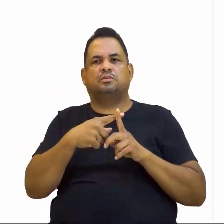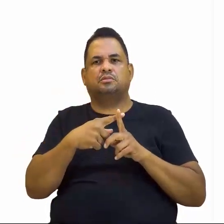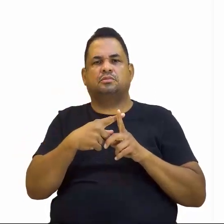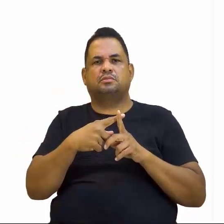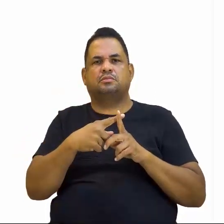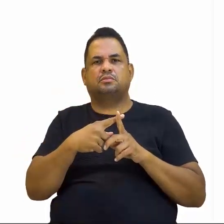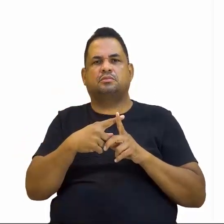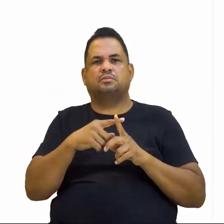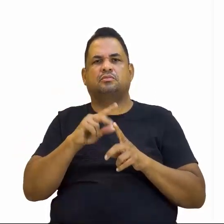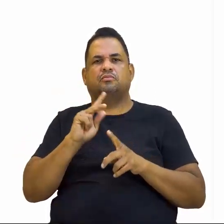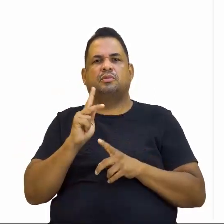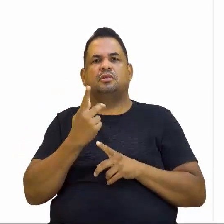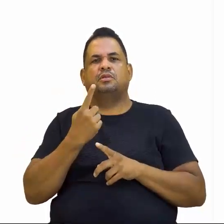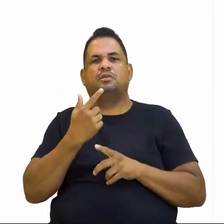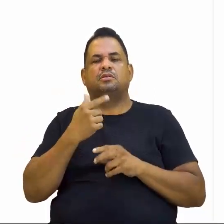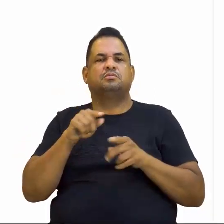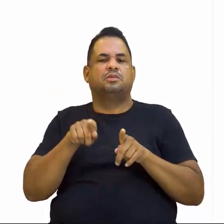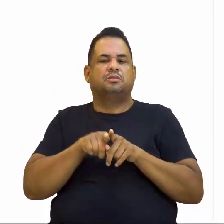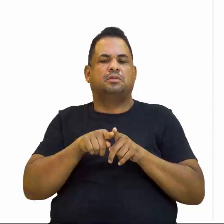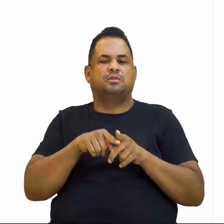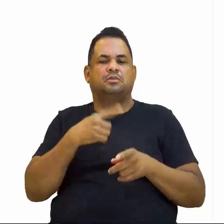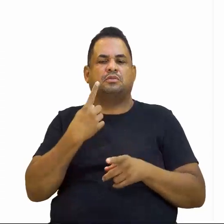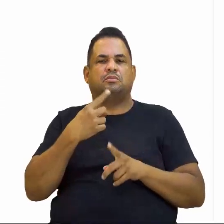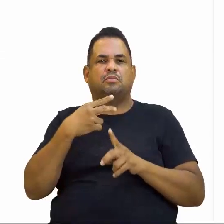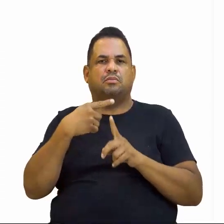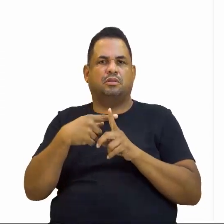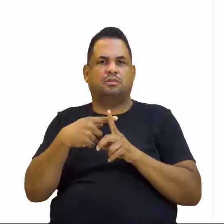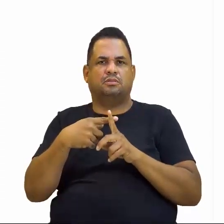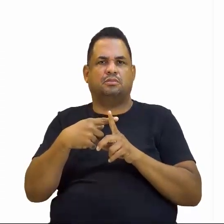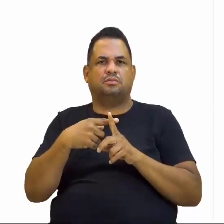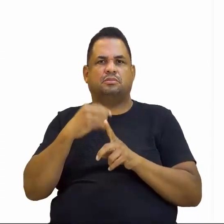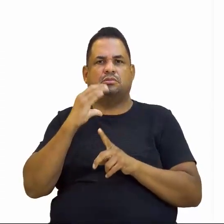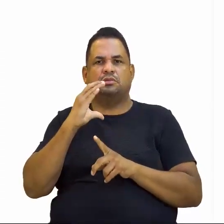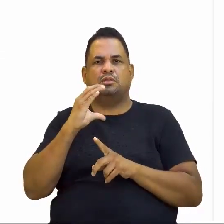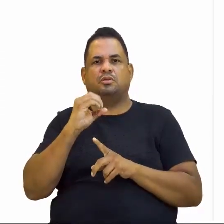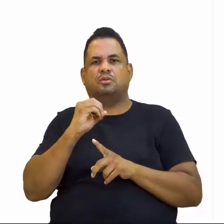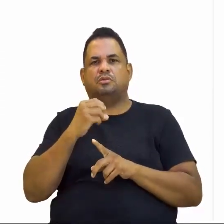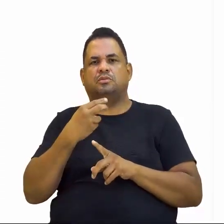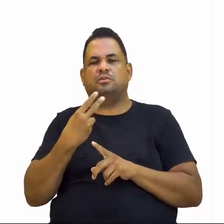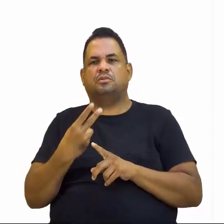O hidrogênio ali também é 1+. O carbonato,